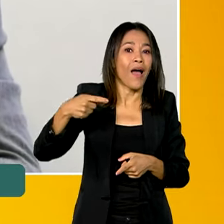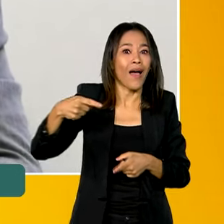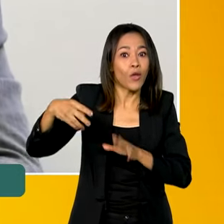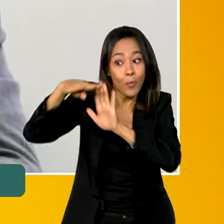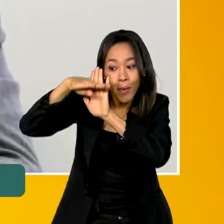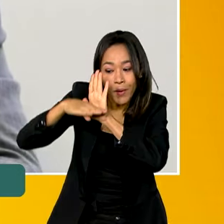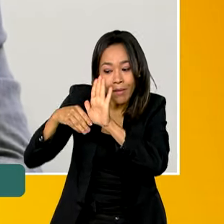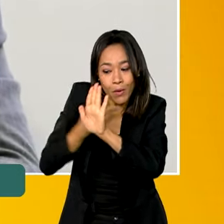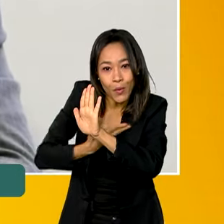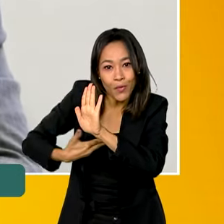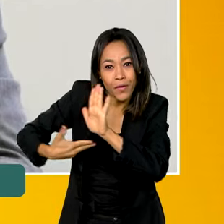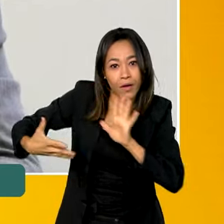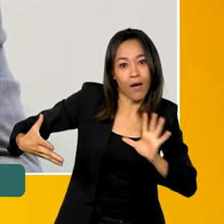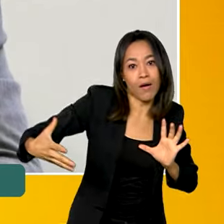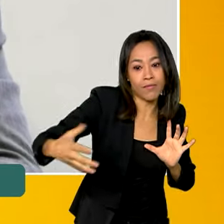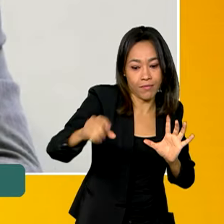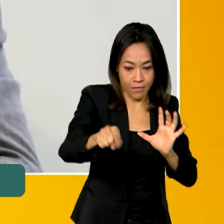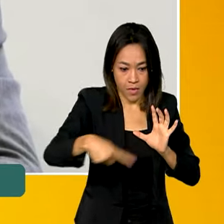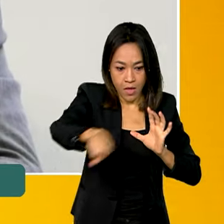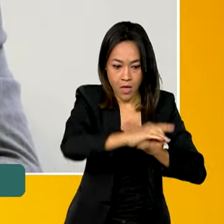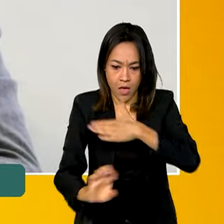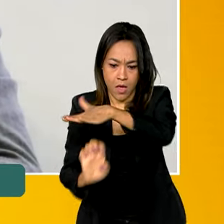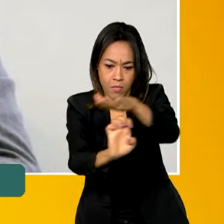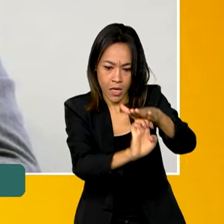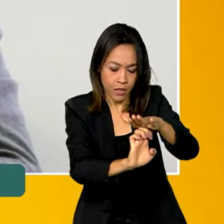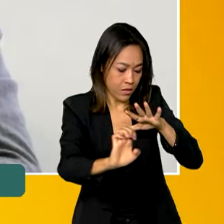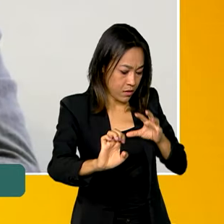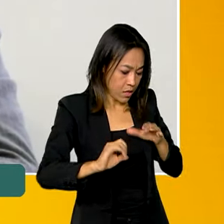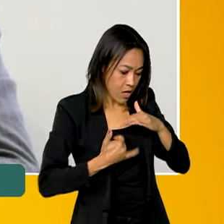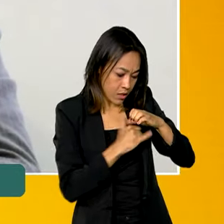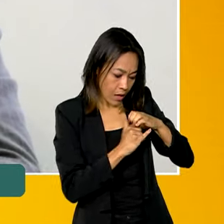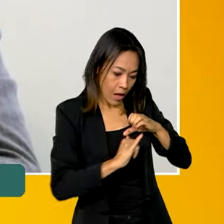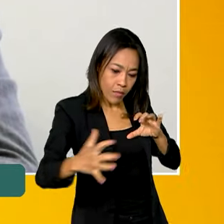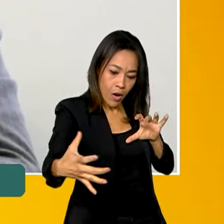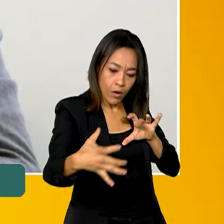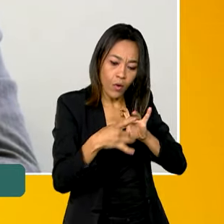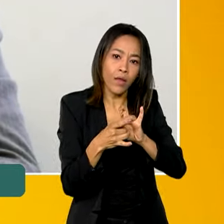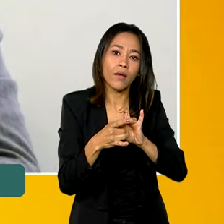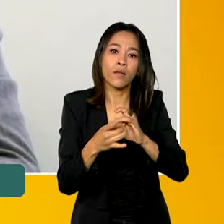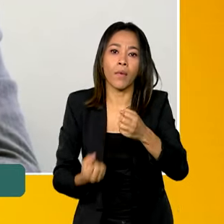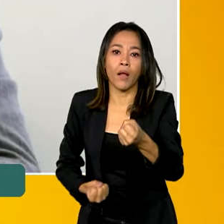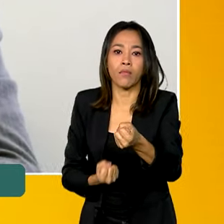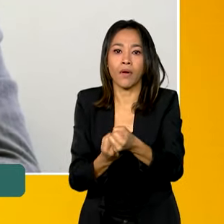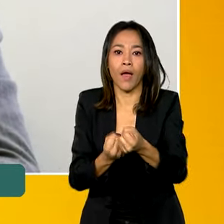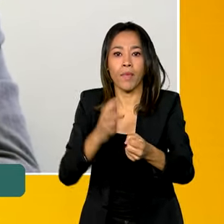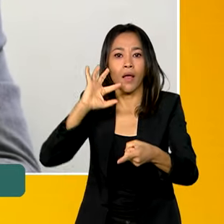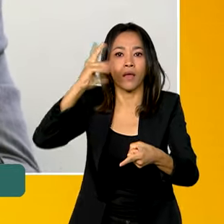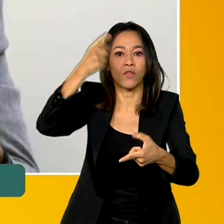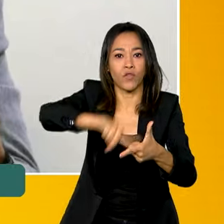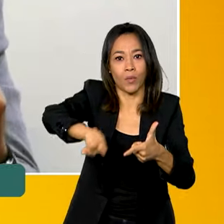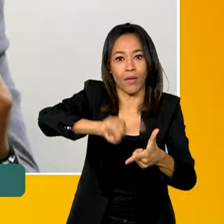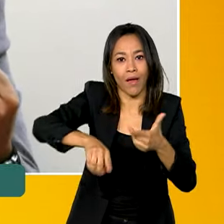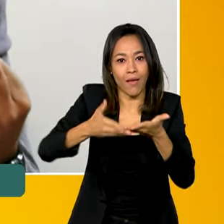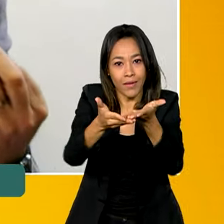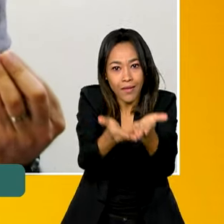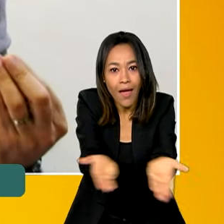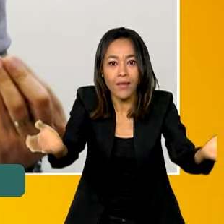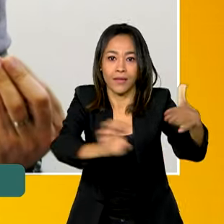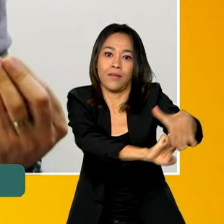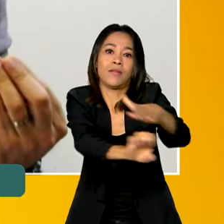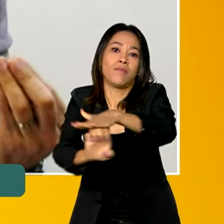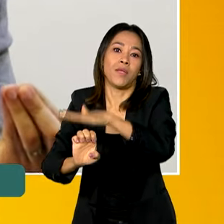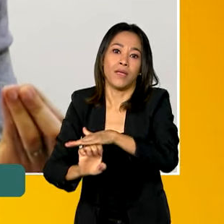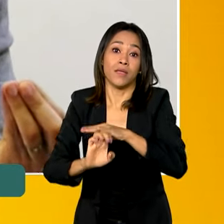conecta ele ele junta desafios coleciona desafios de grandes empresas e o conecta